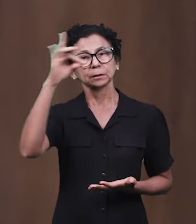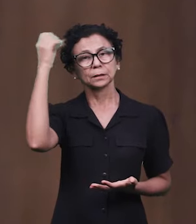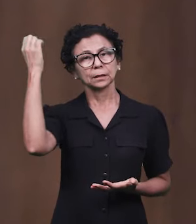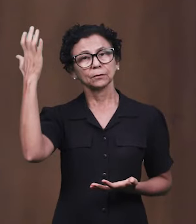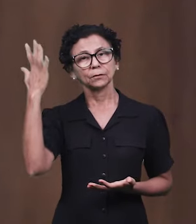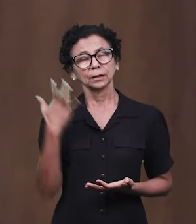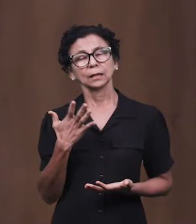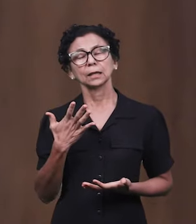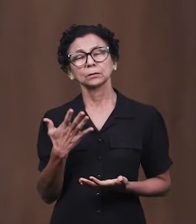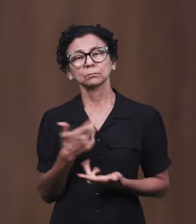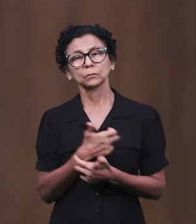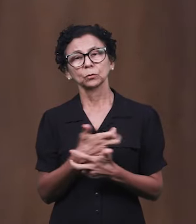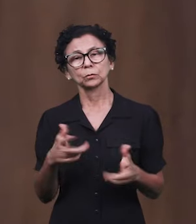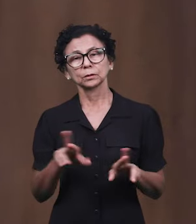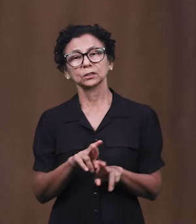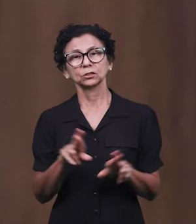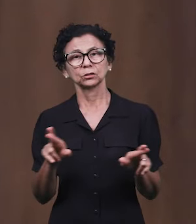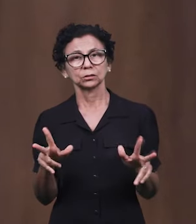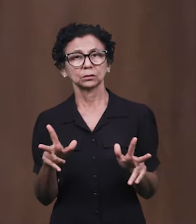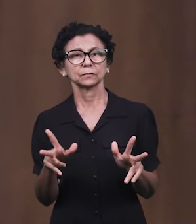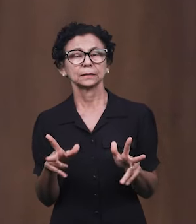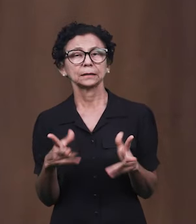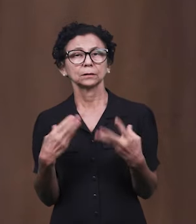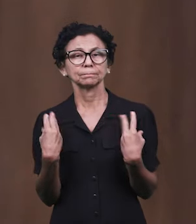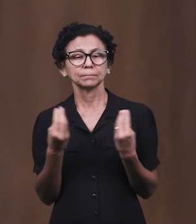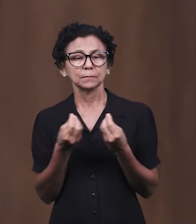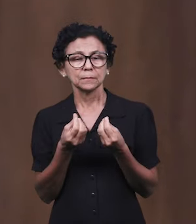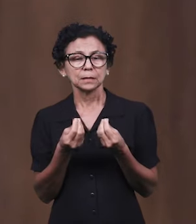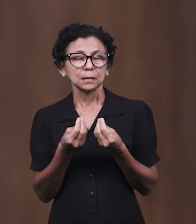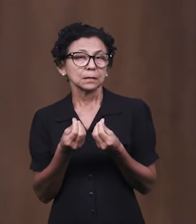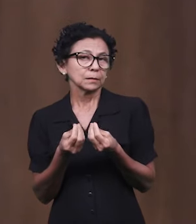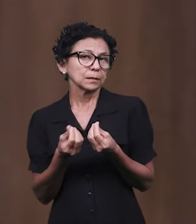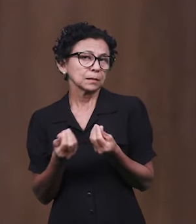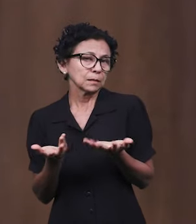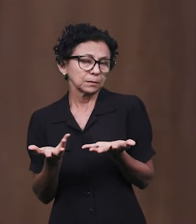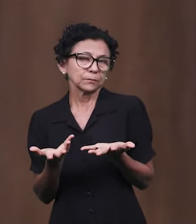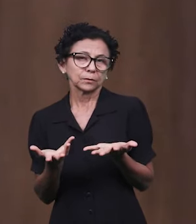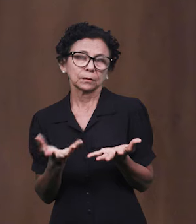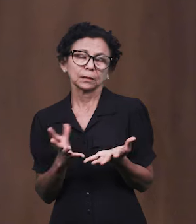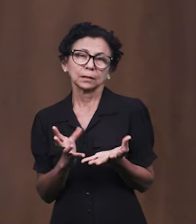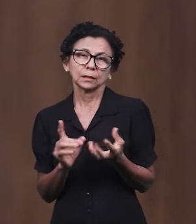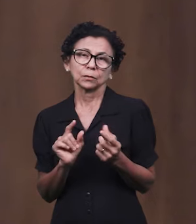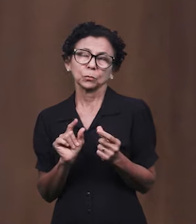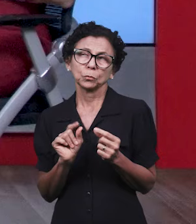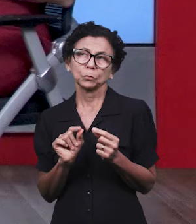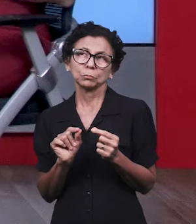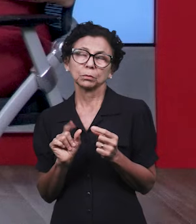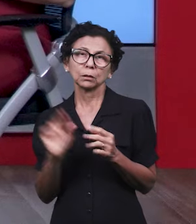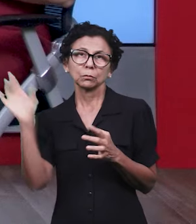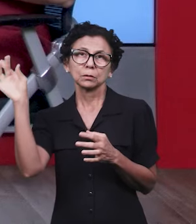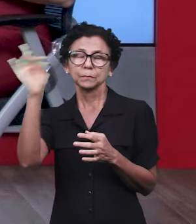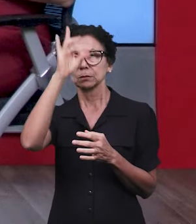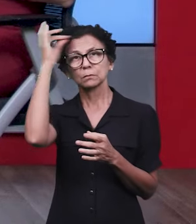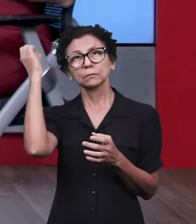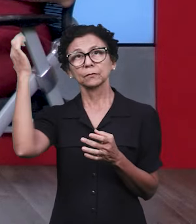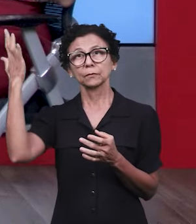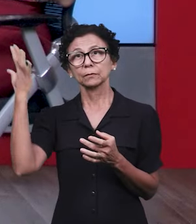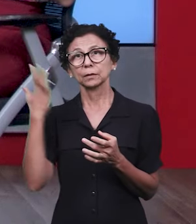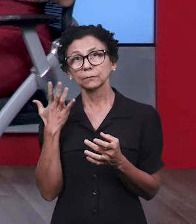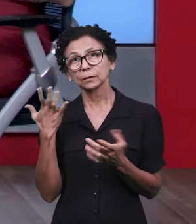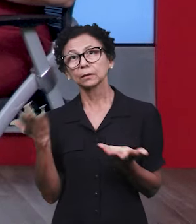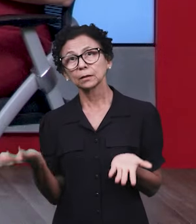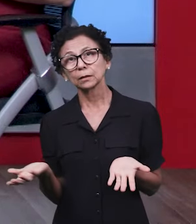estamos sensíveis o que o Espírito Santo vai fazer, não é, doutora Ana? Conosco, como